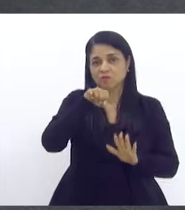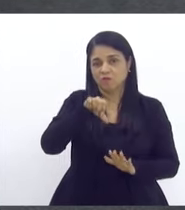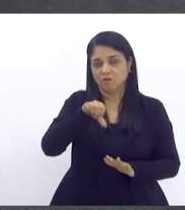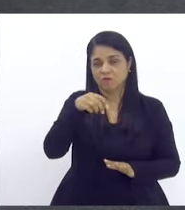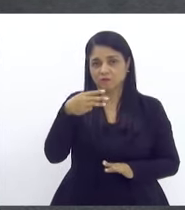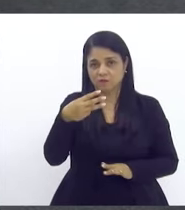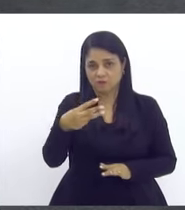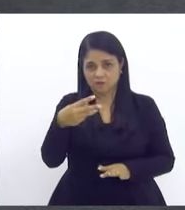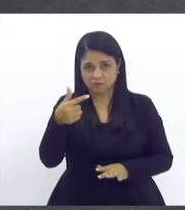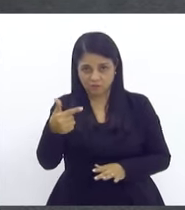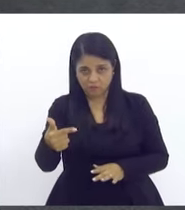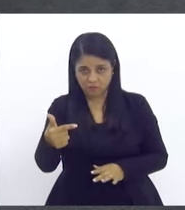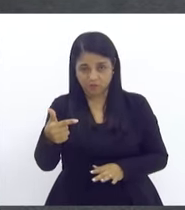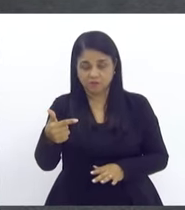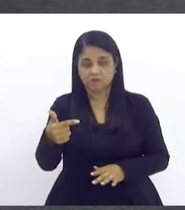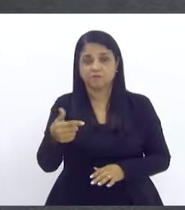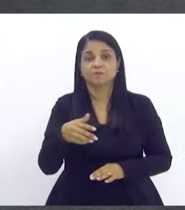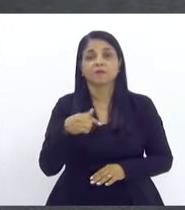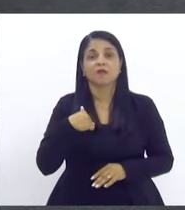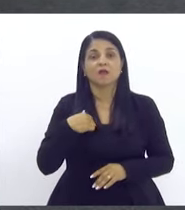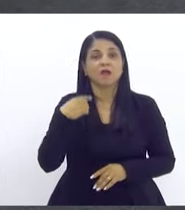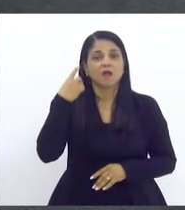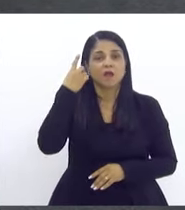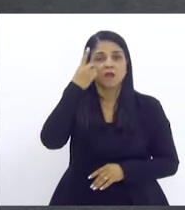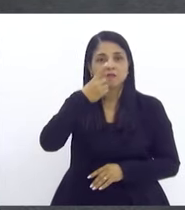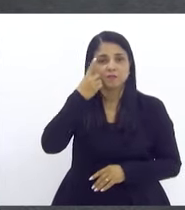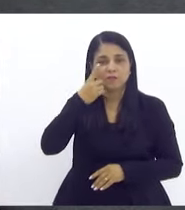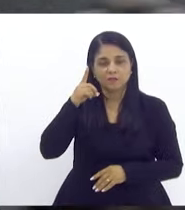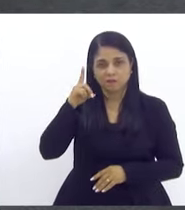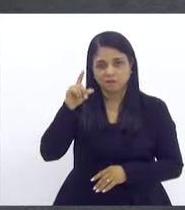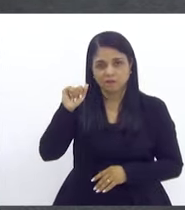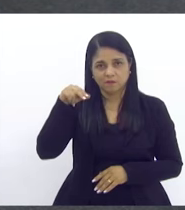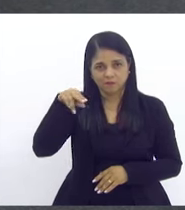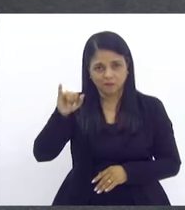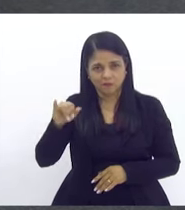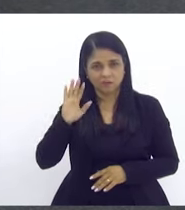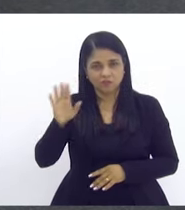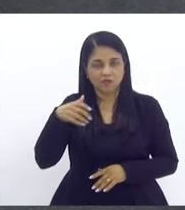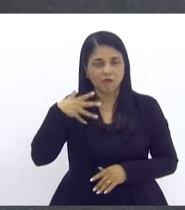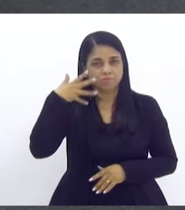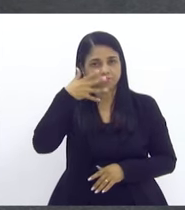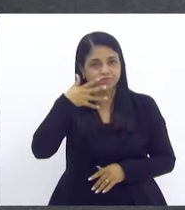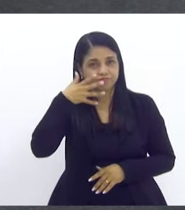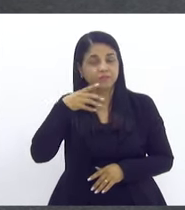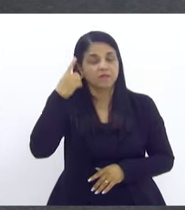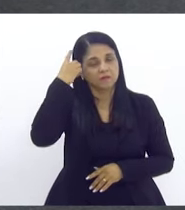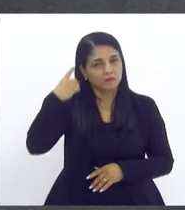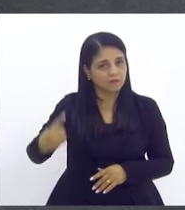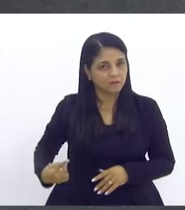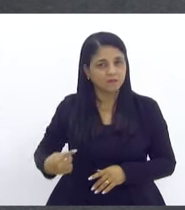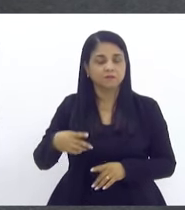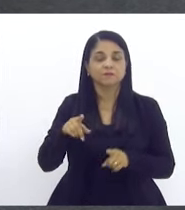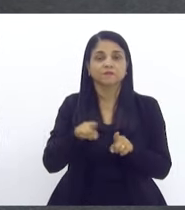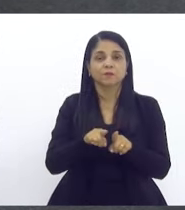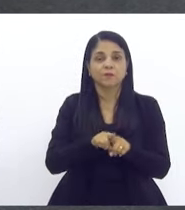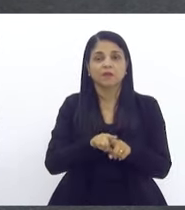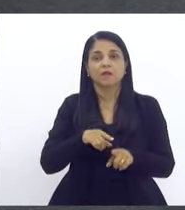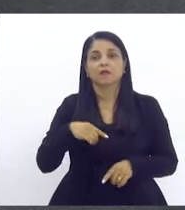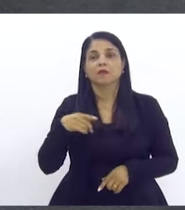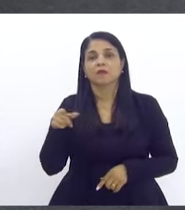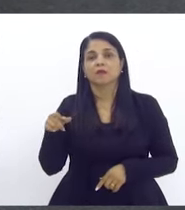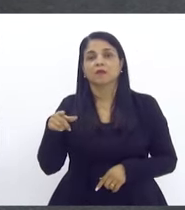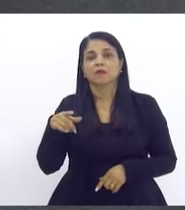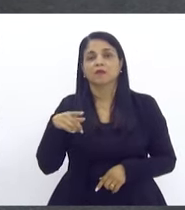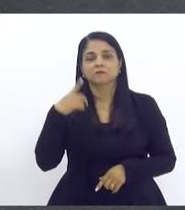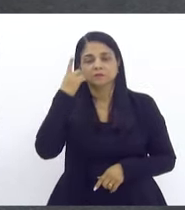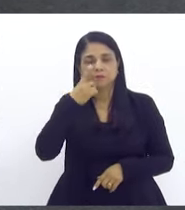932, a deputada Dani já falou, deputada Dani Balbi, deputado Flávio Serafini, não